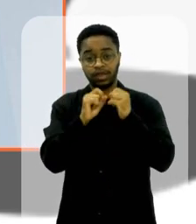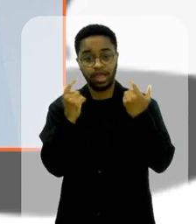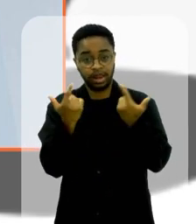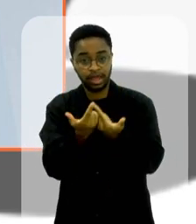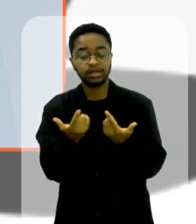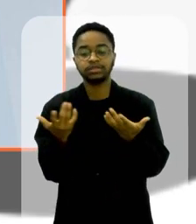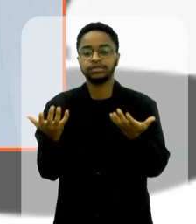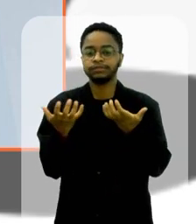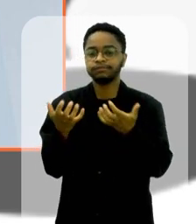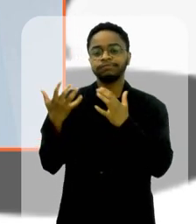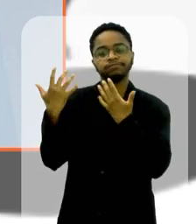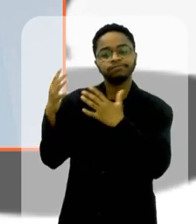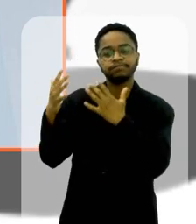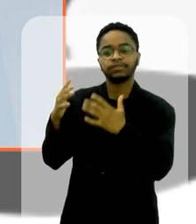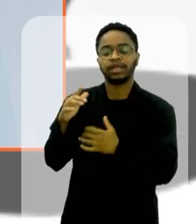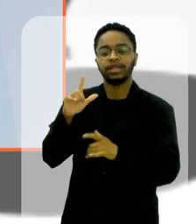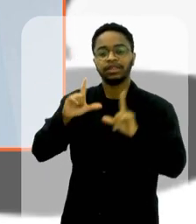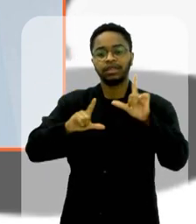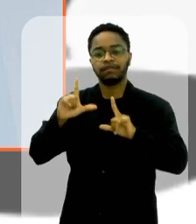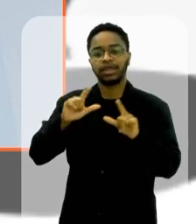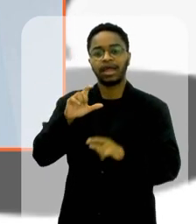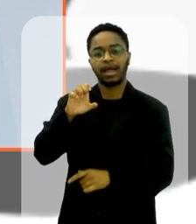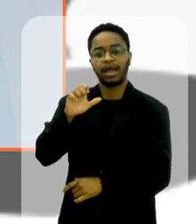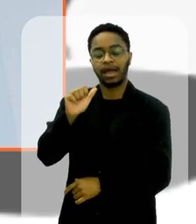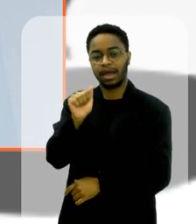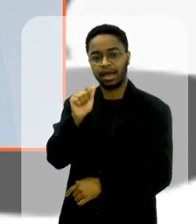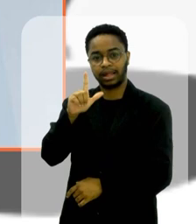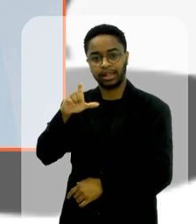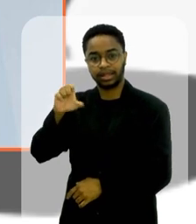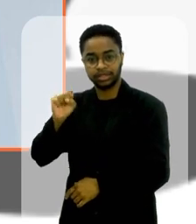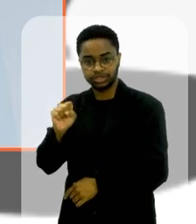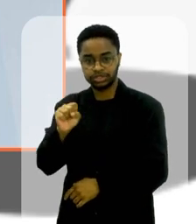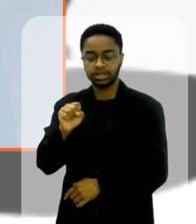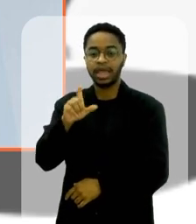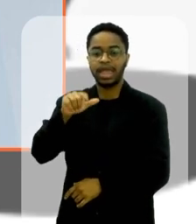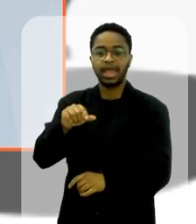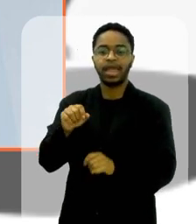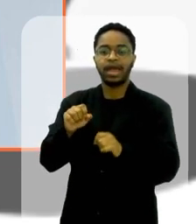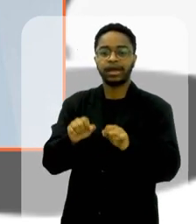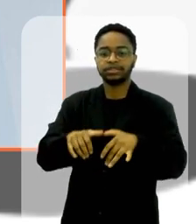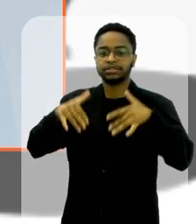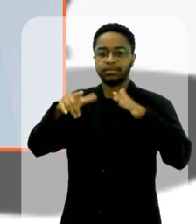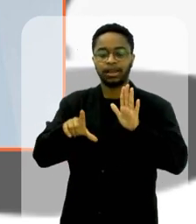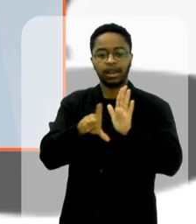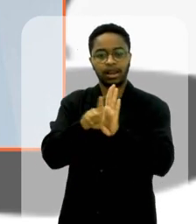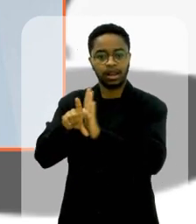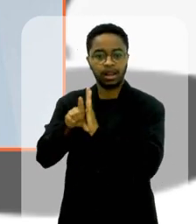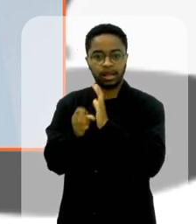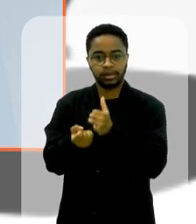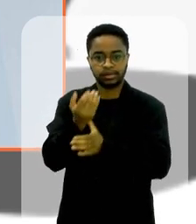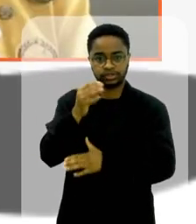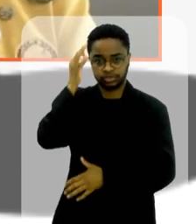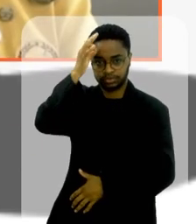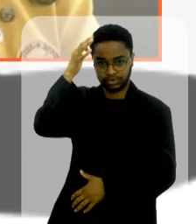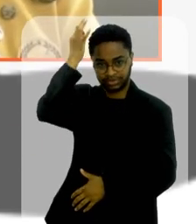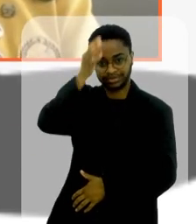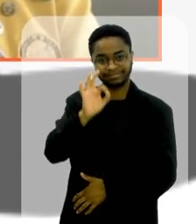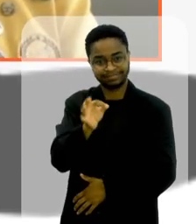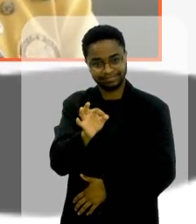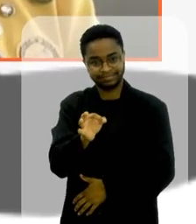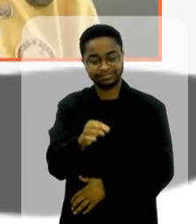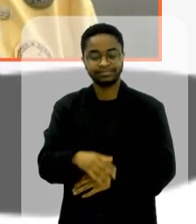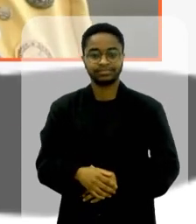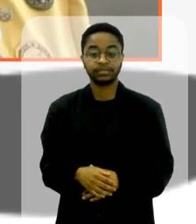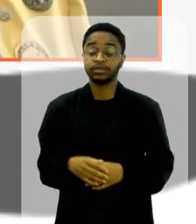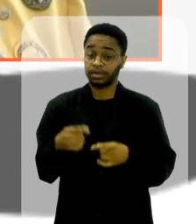Alerj, queremos saudar a TV Ales, que é a TV da Assembleia Legislativa do Estado do Espírito Santo, né?